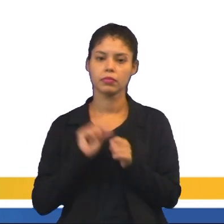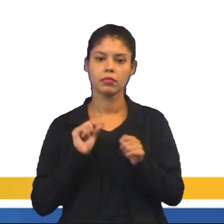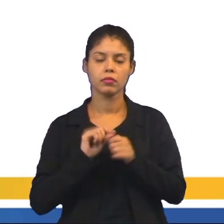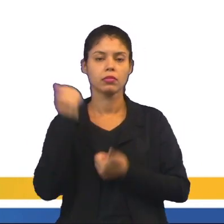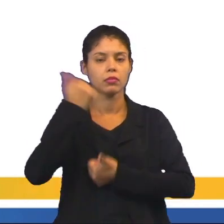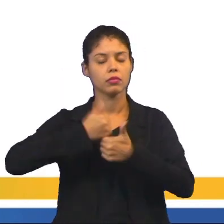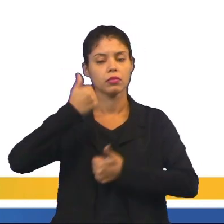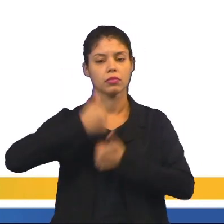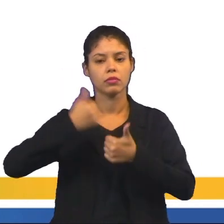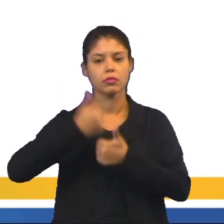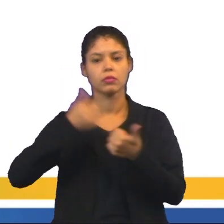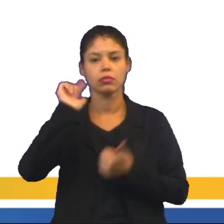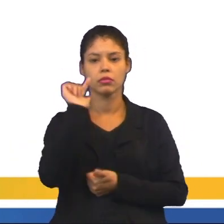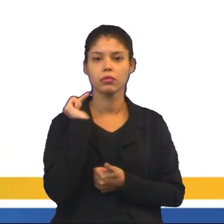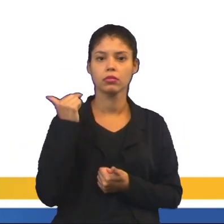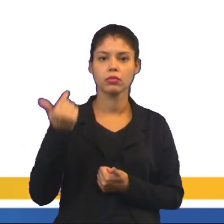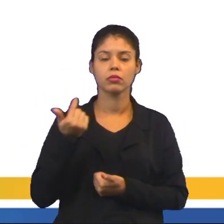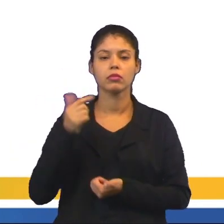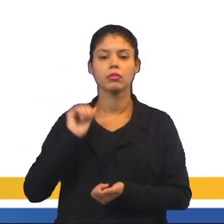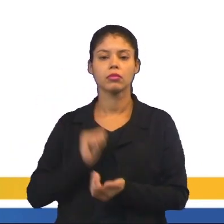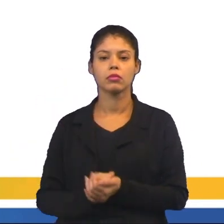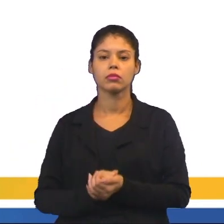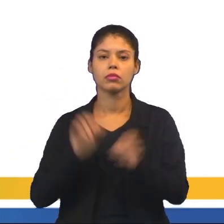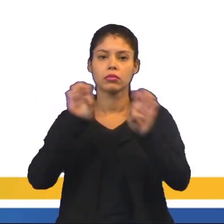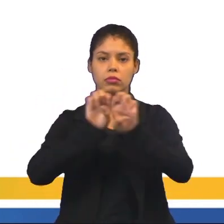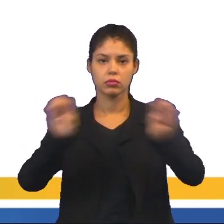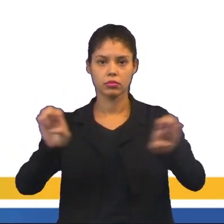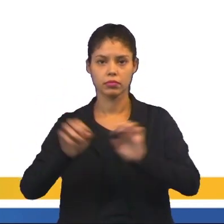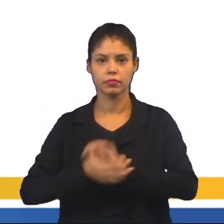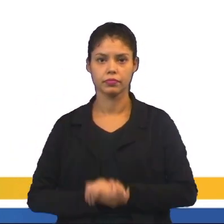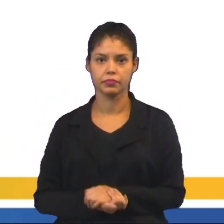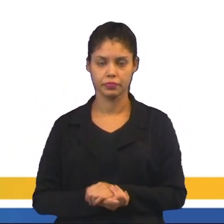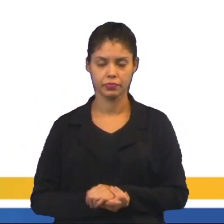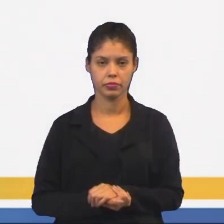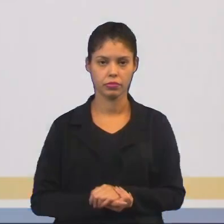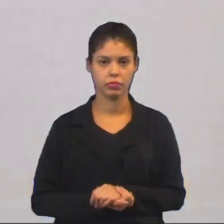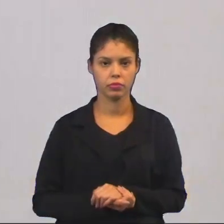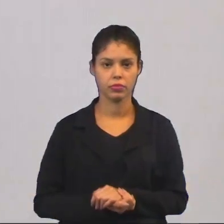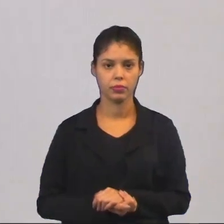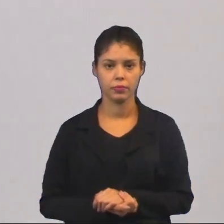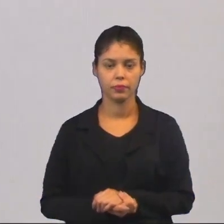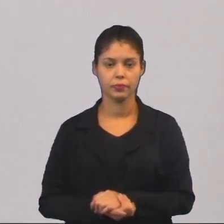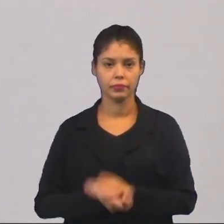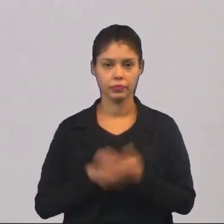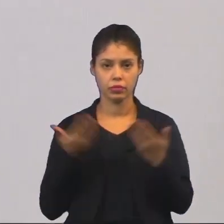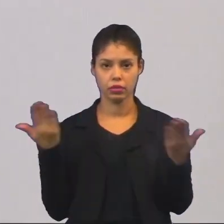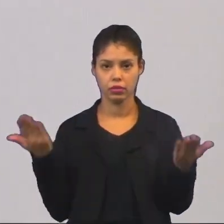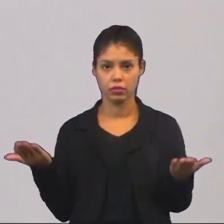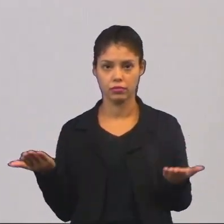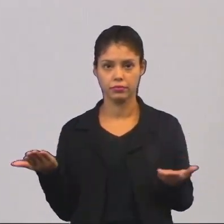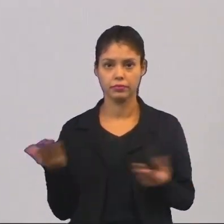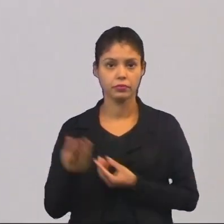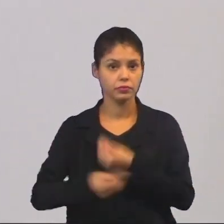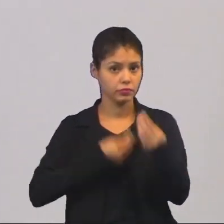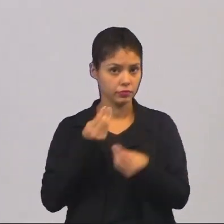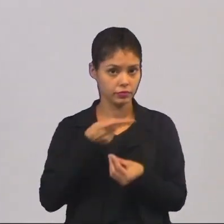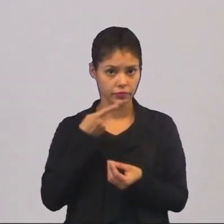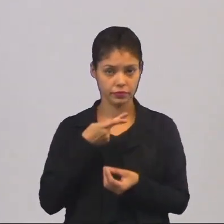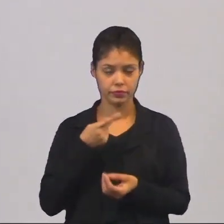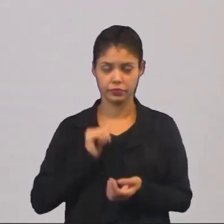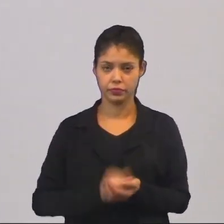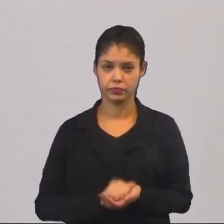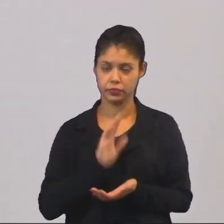e realizar a substituição na outra equação. Então, é como eu estava